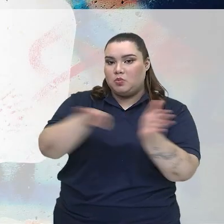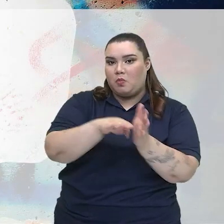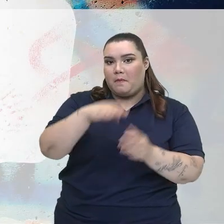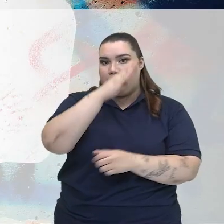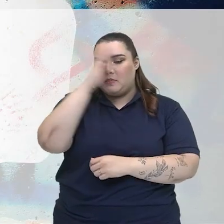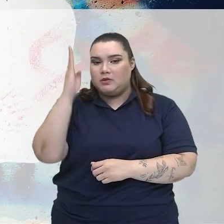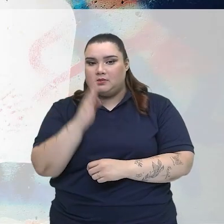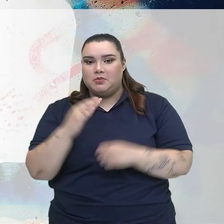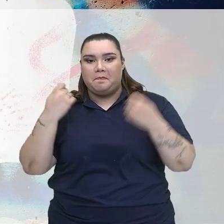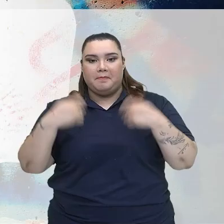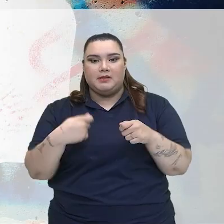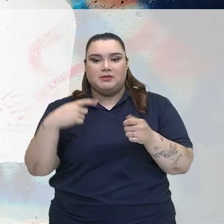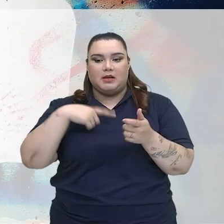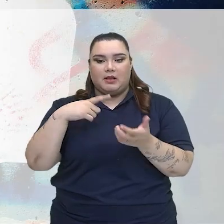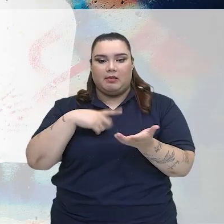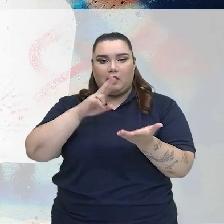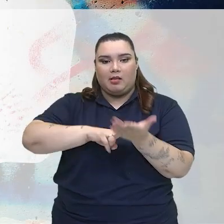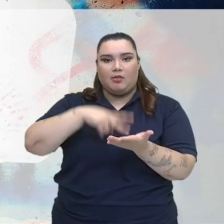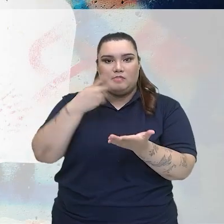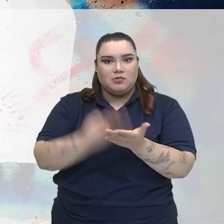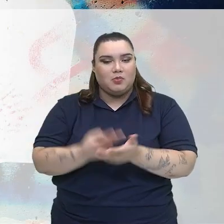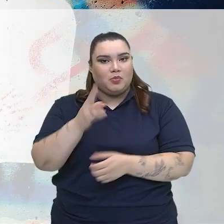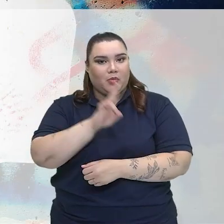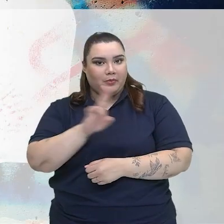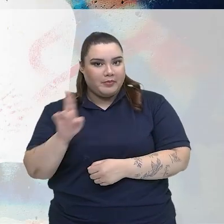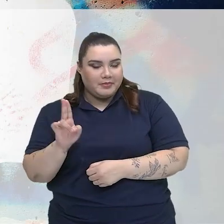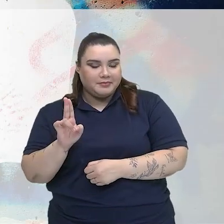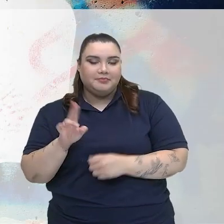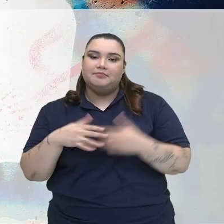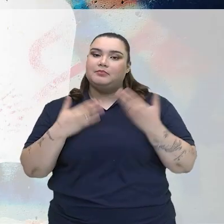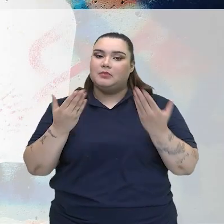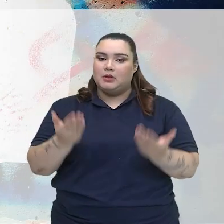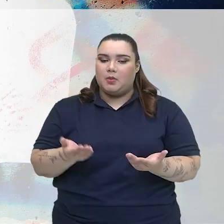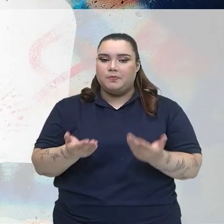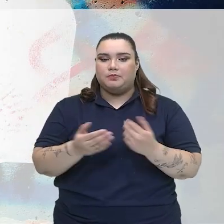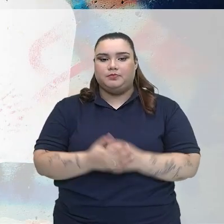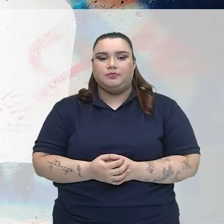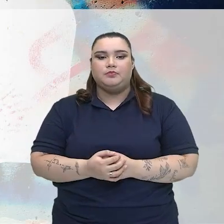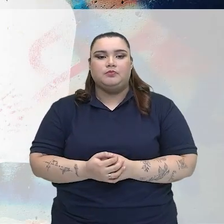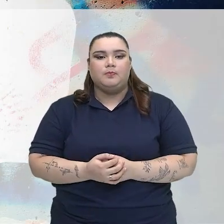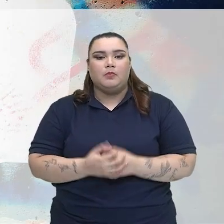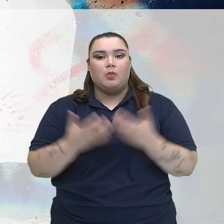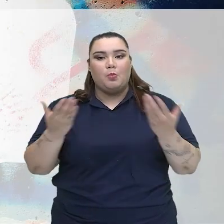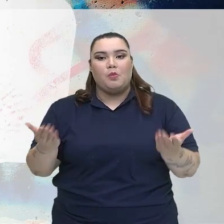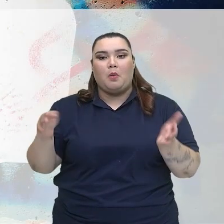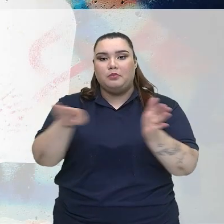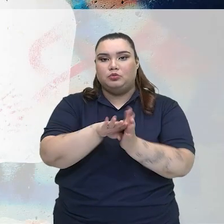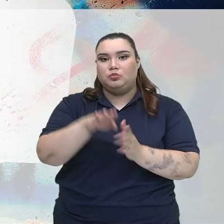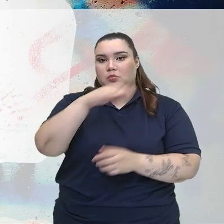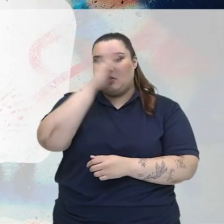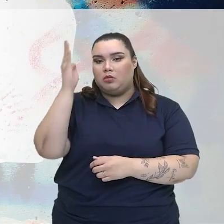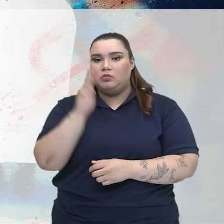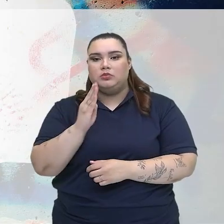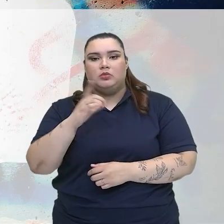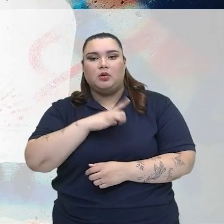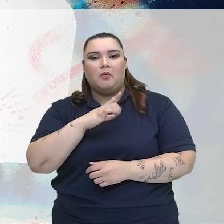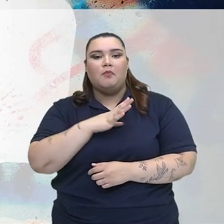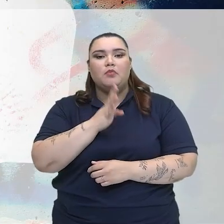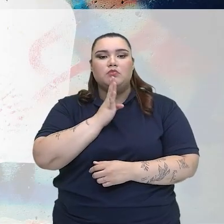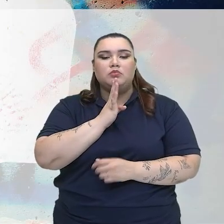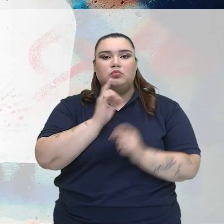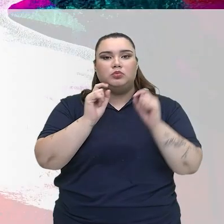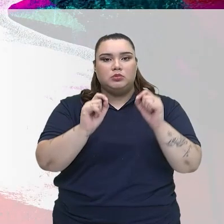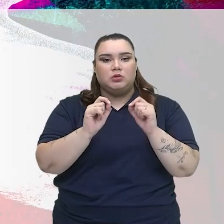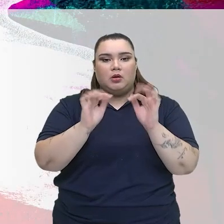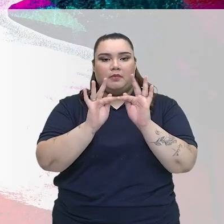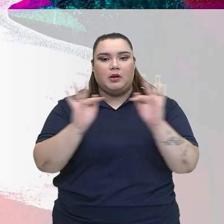teve que ter essa tradução desse nome? Muito bem. Quando chegou ao Brasil, ele ficou conhecido como danças